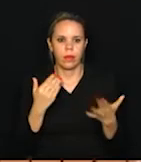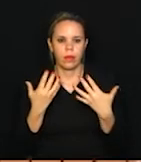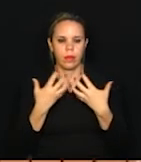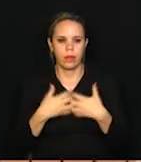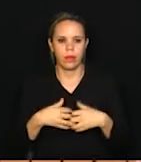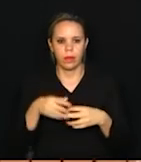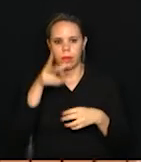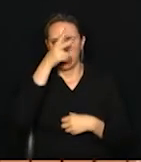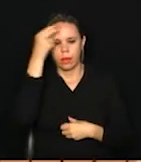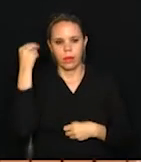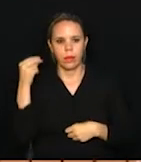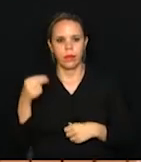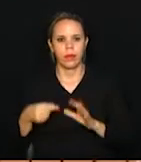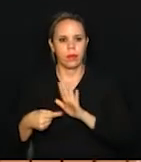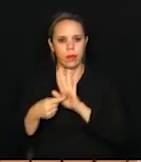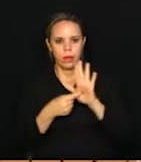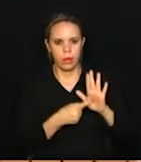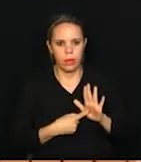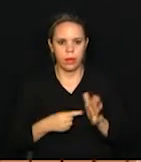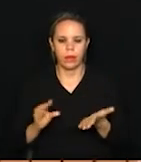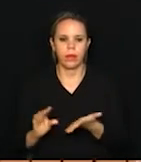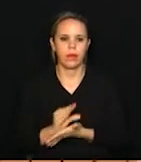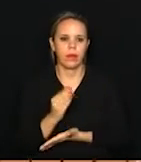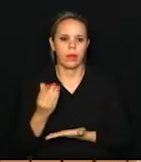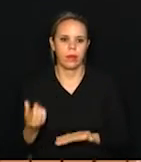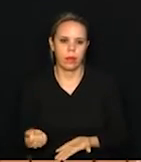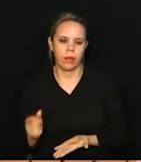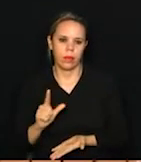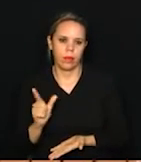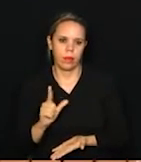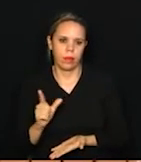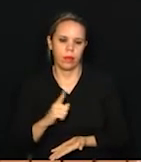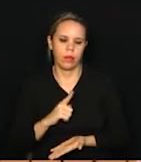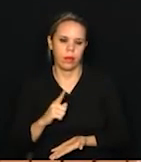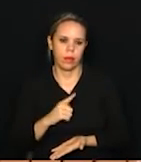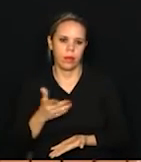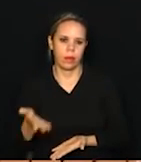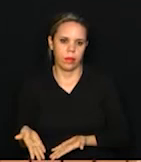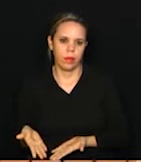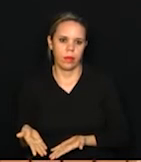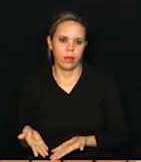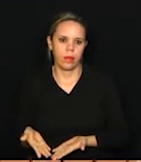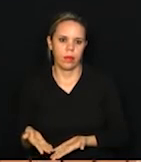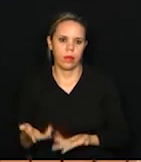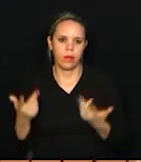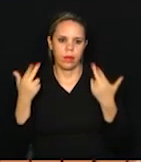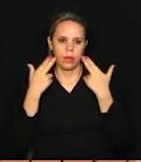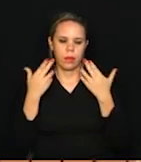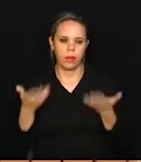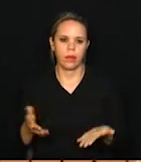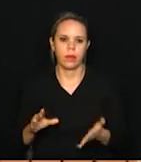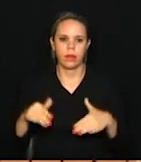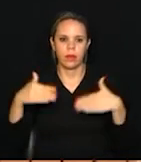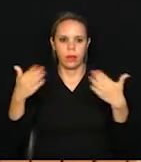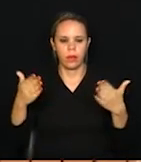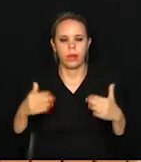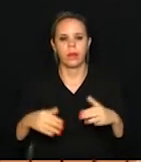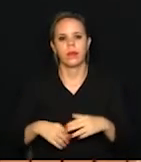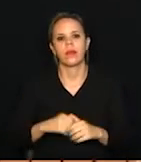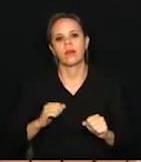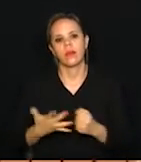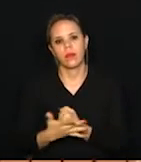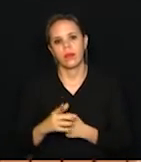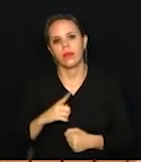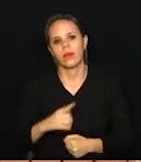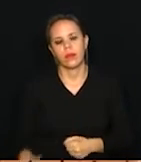público aqui, apresentação dos recursos. É lógico que nós estivéssemos aqui numa condição de normalidade, fora da pandemia, nós teríamos uma